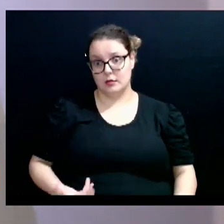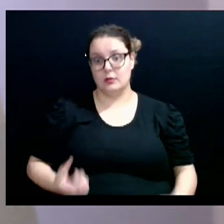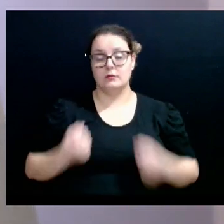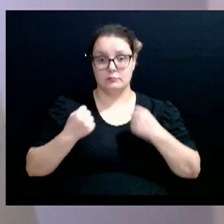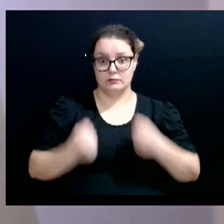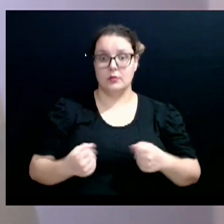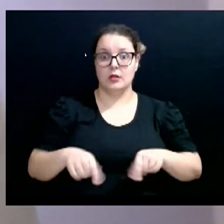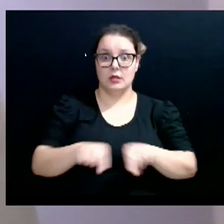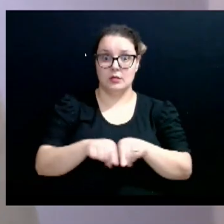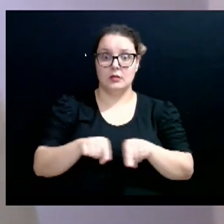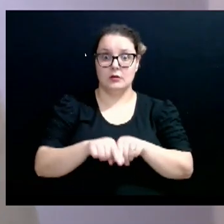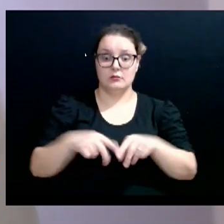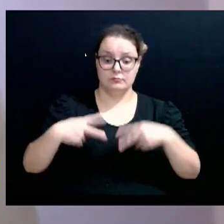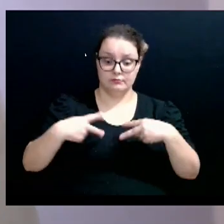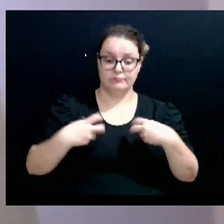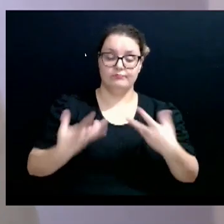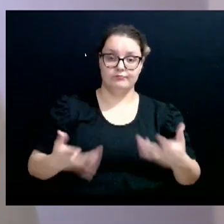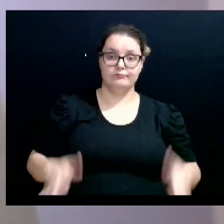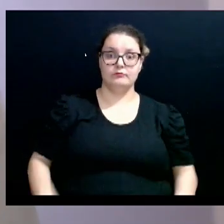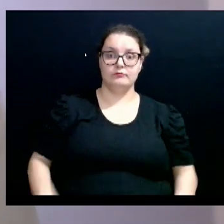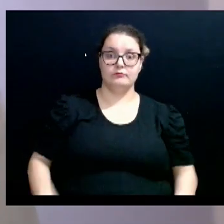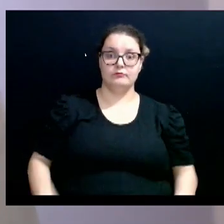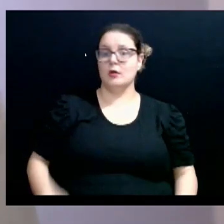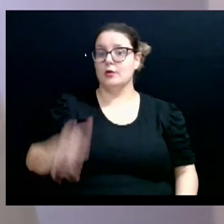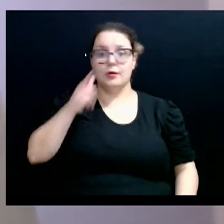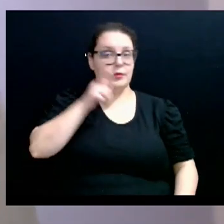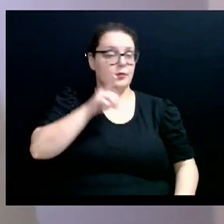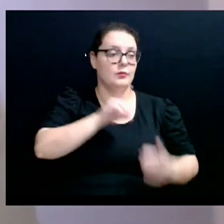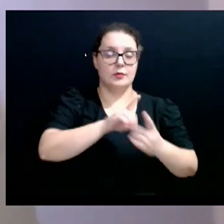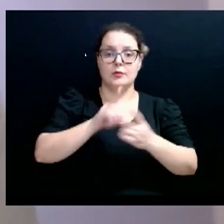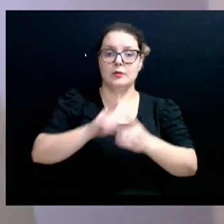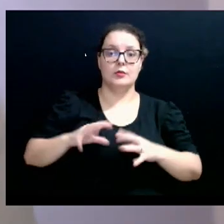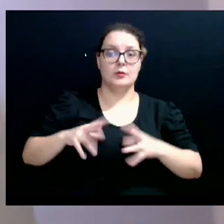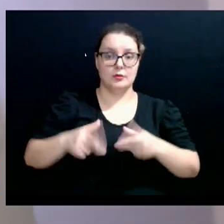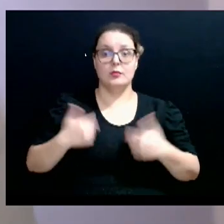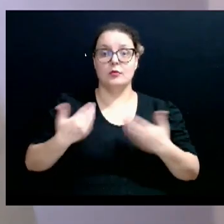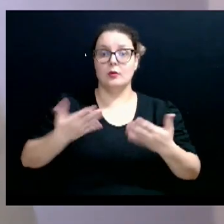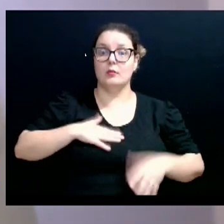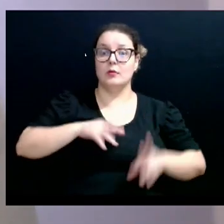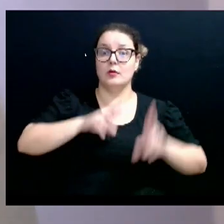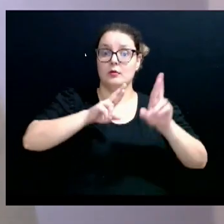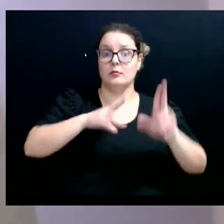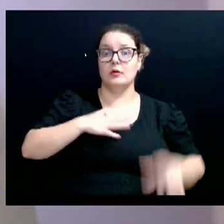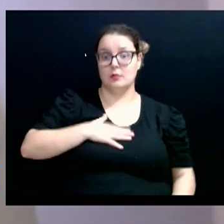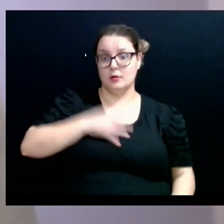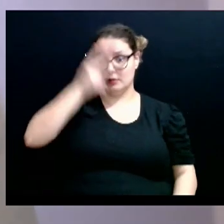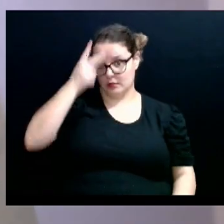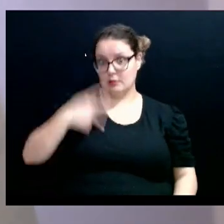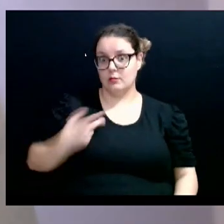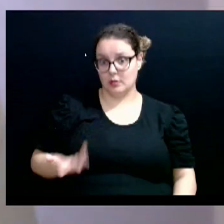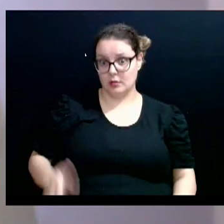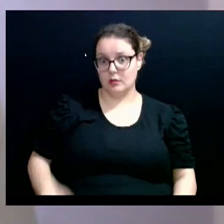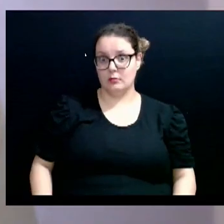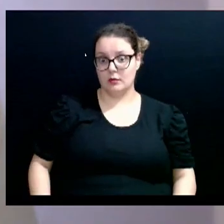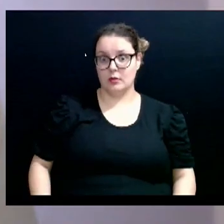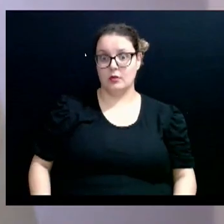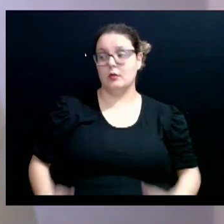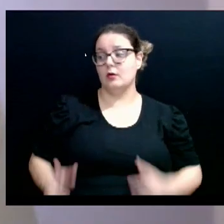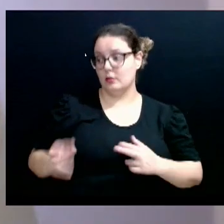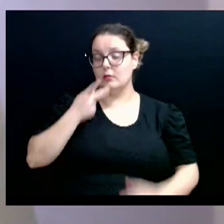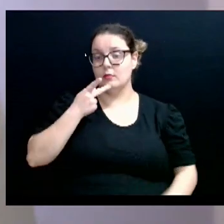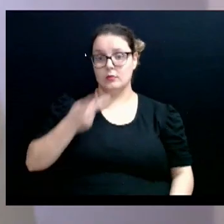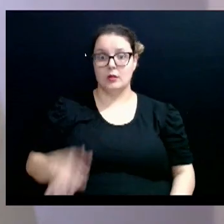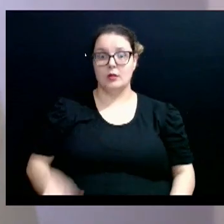si, olha, eu não vou dar conta de tudo, quais são as minhas expectativas em relação a mim mesma? Então, como você falou, Rubia, olhar com carinho,